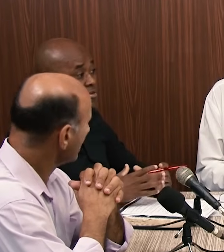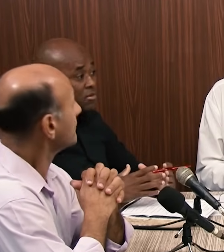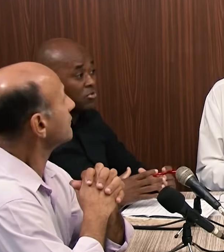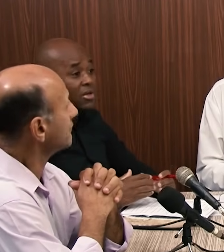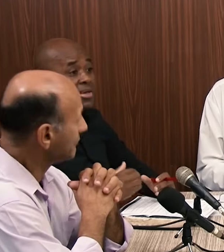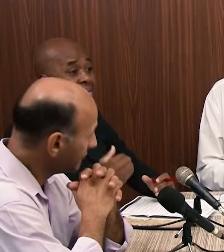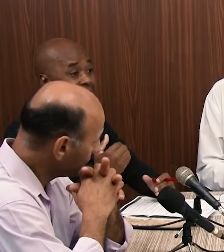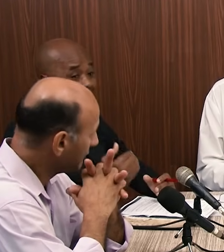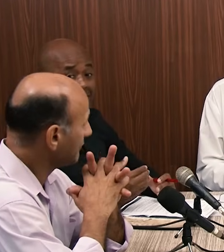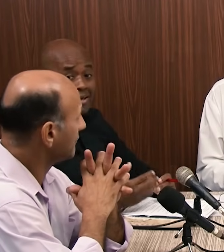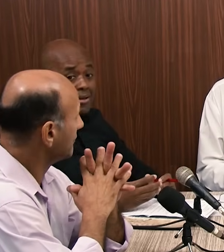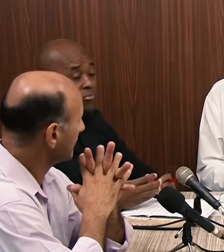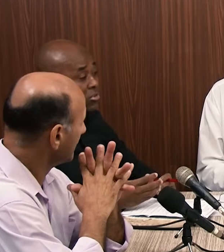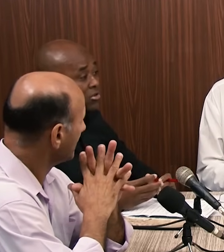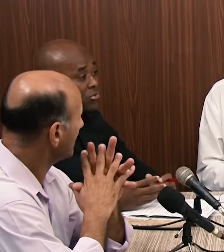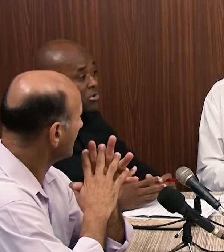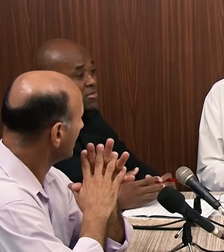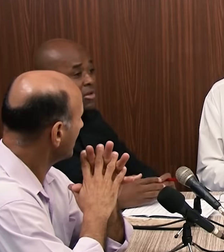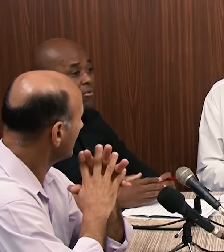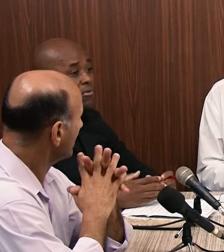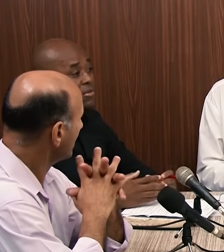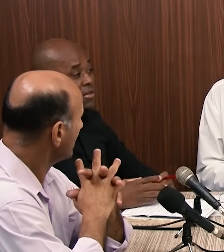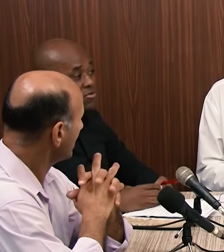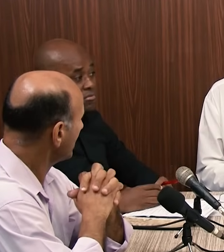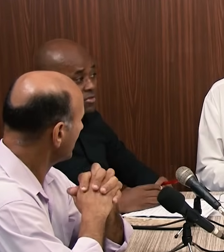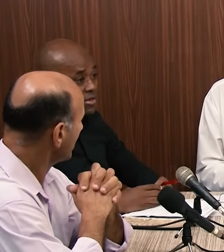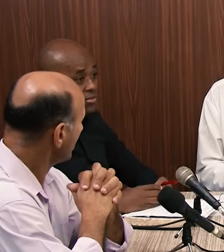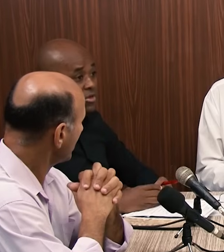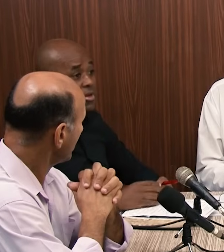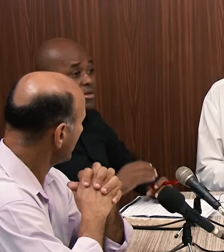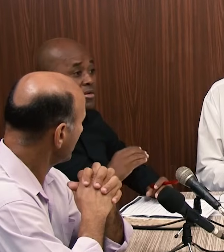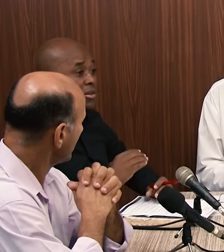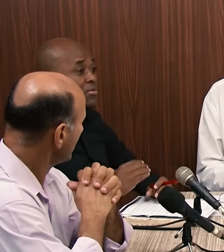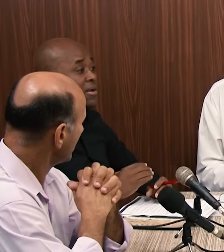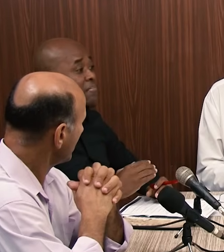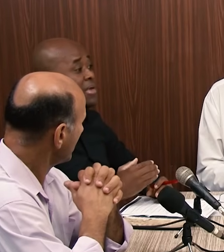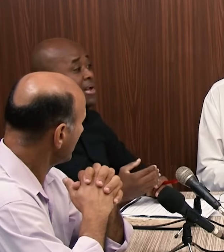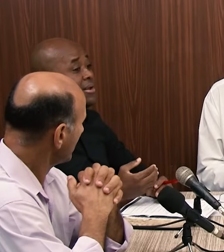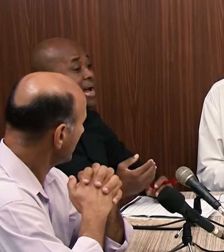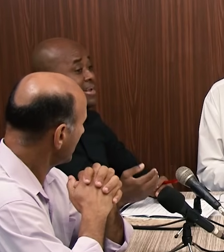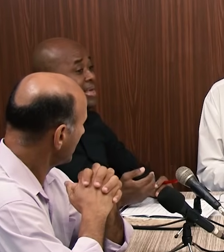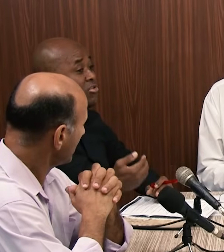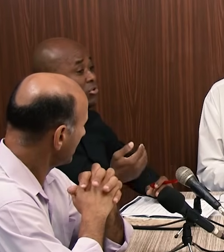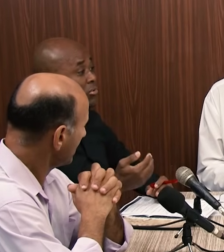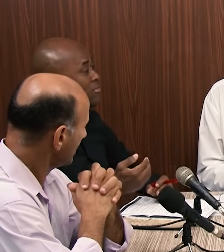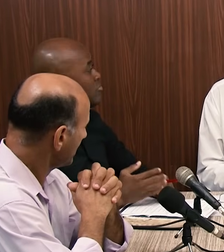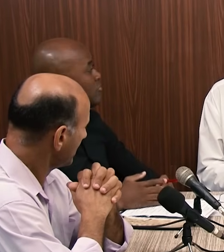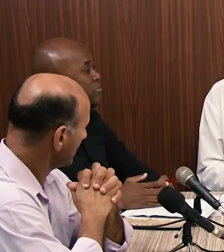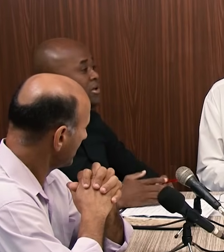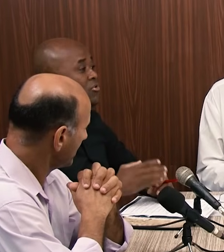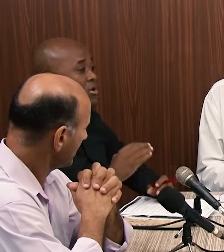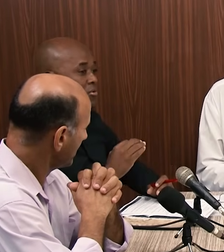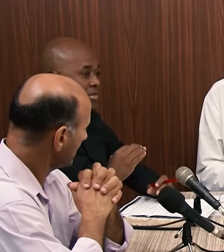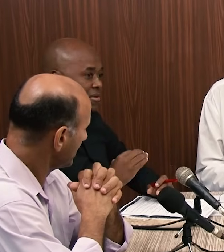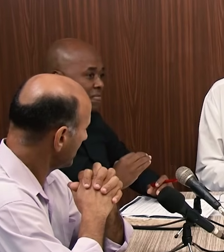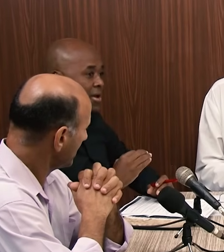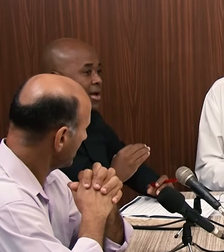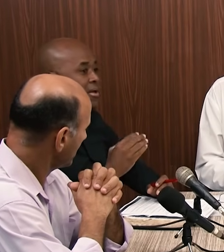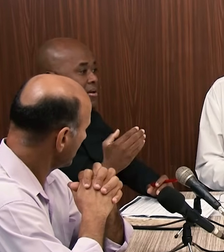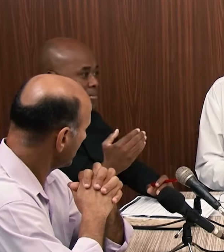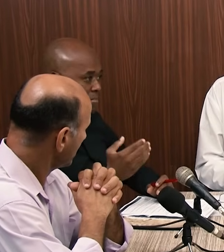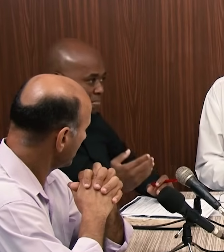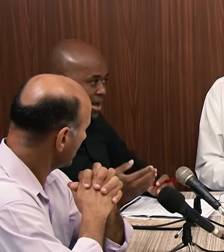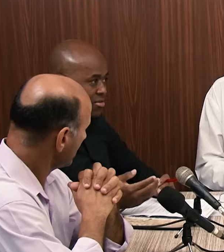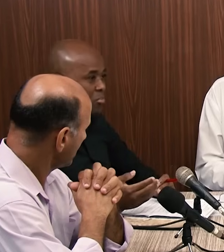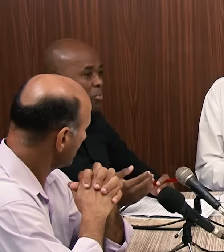não, conseguimos entender muitas coisas que a qual não entendíamos antes e nossa caminhada até as lutas e sofrimentos conseguem